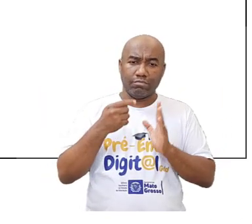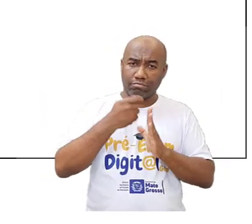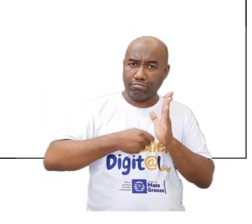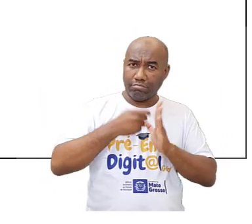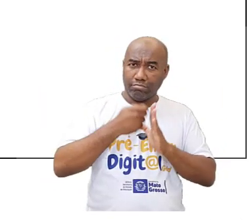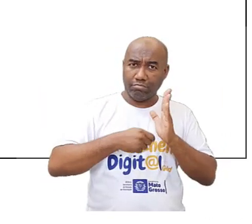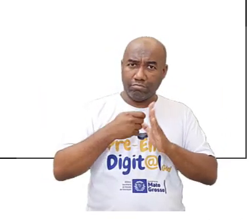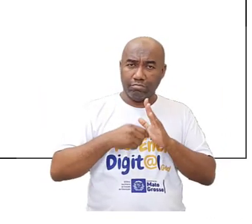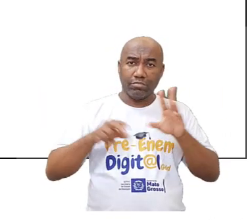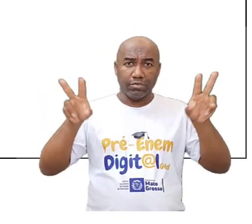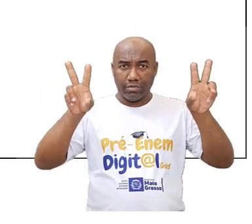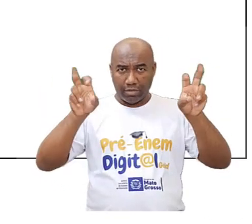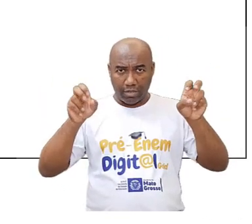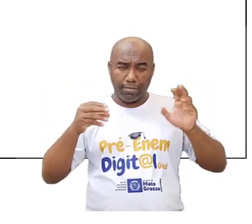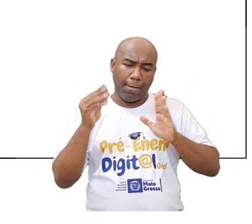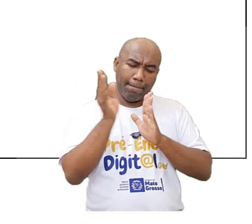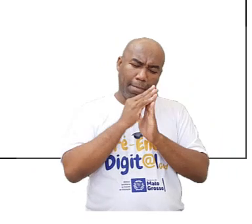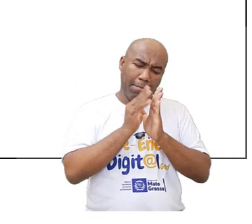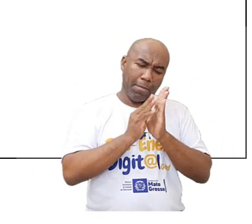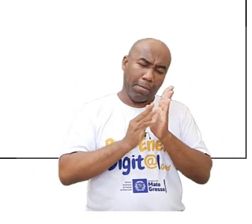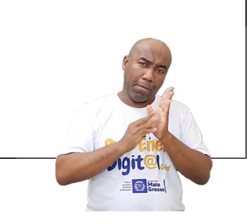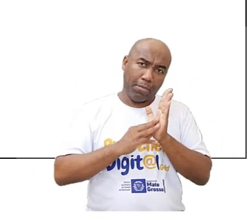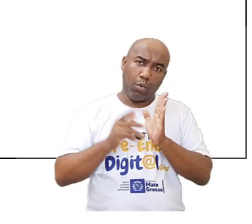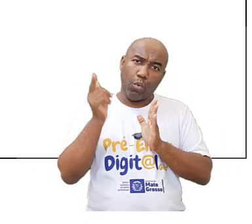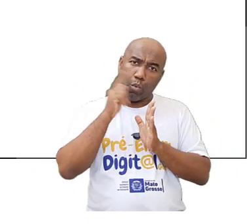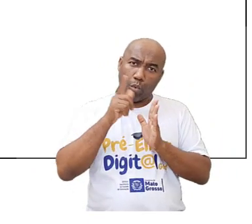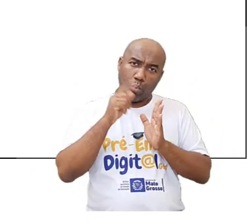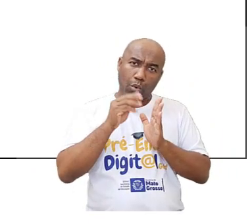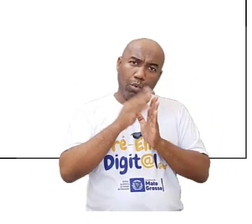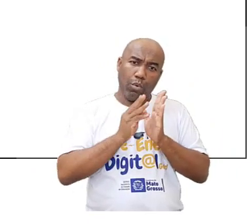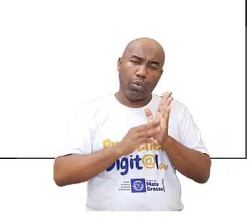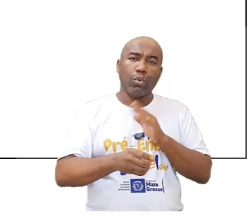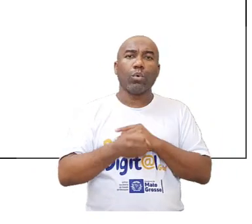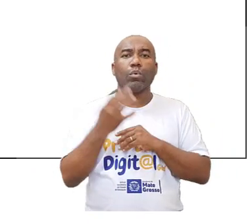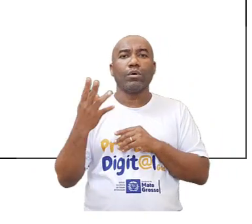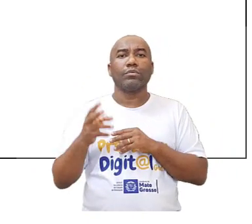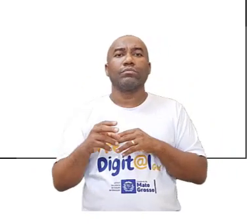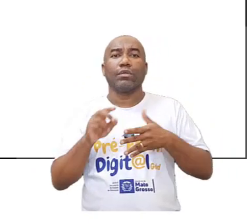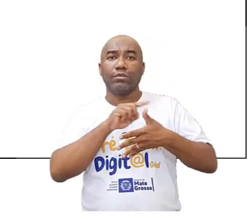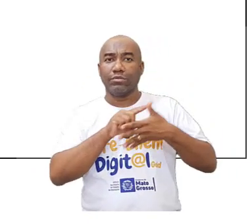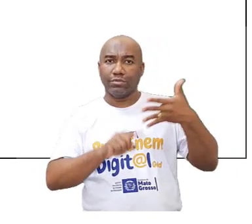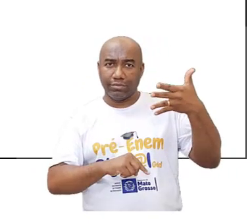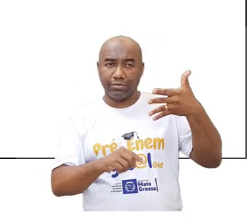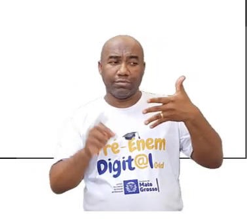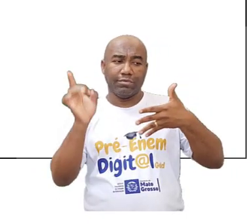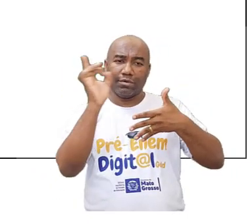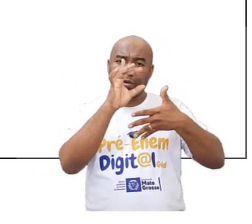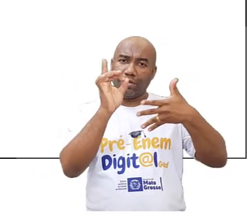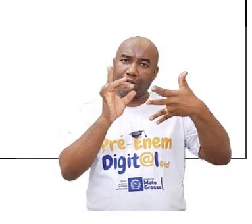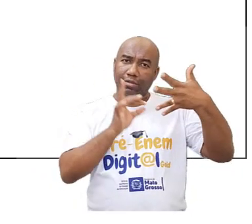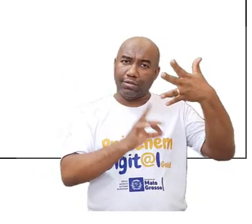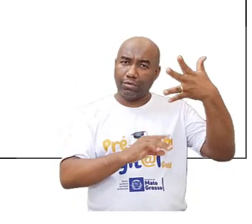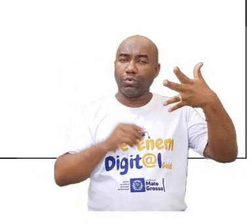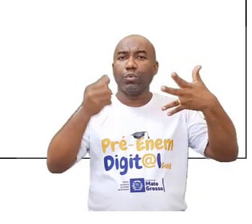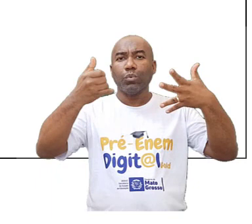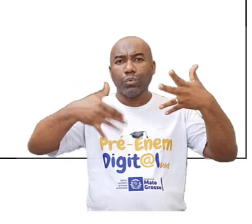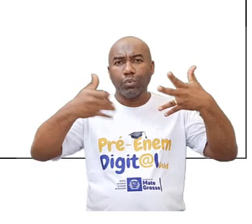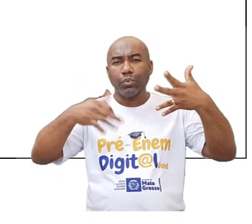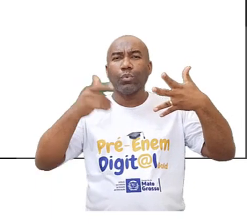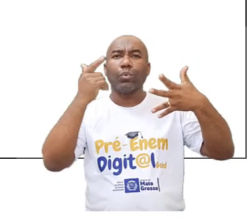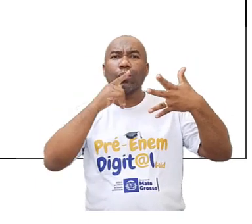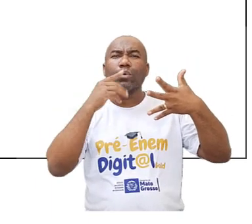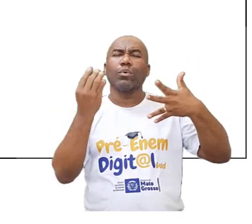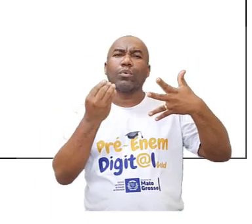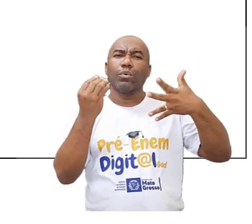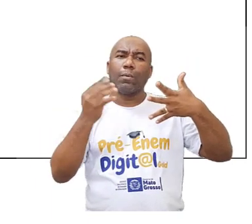Chama a atenção do corretor. Entenda que o corretor vai vir rapidinho contando os seus cinco elementos e ele tem que encontrar muito rápido. Então você vai